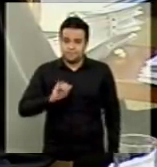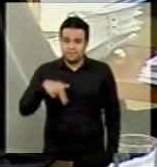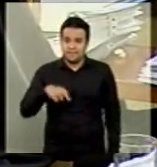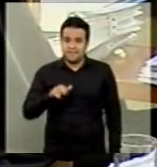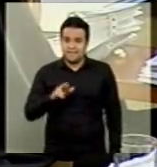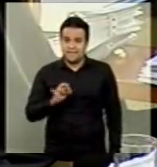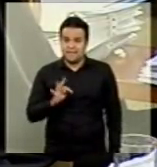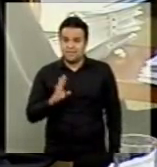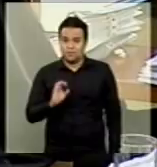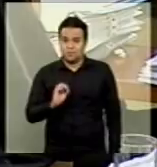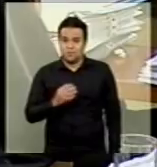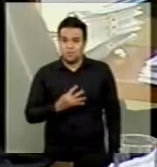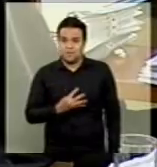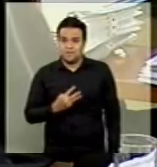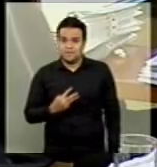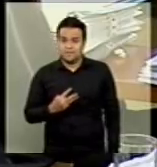4358.